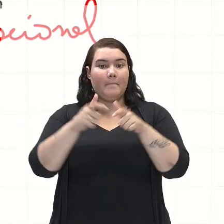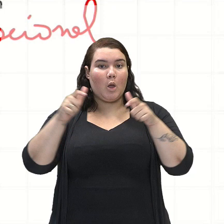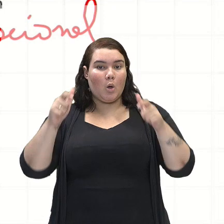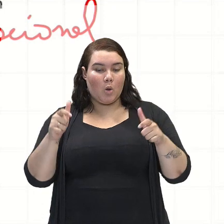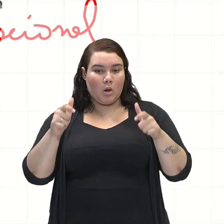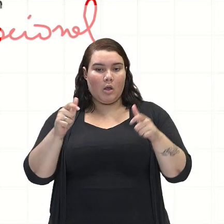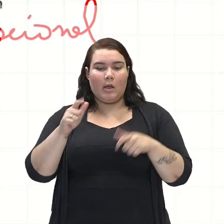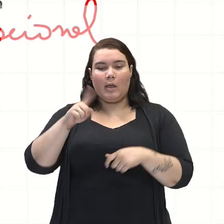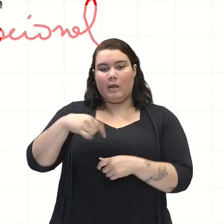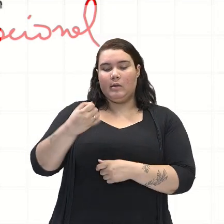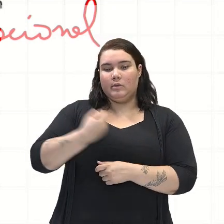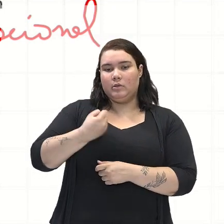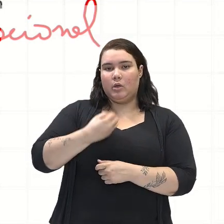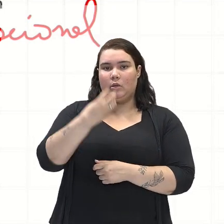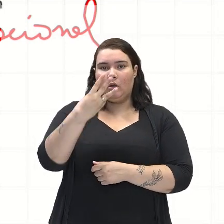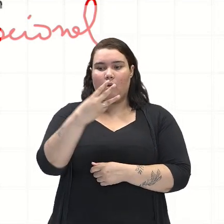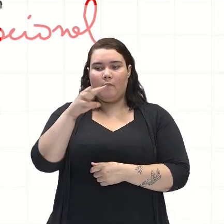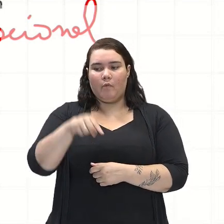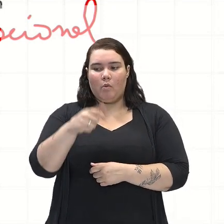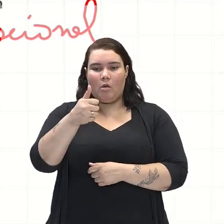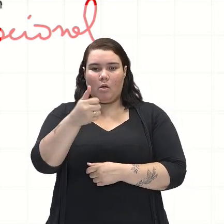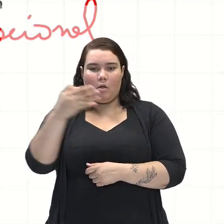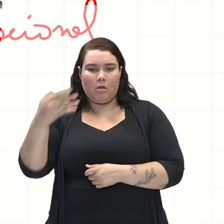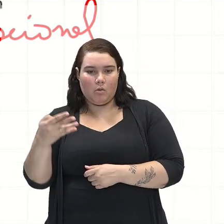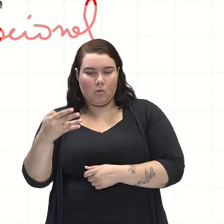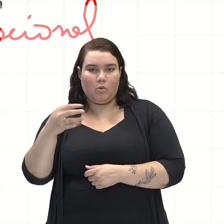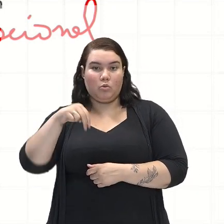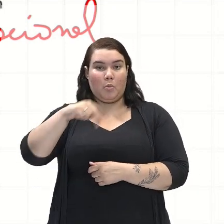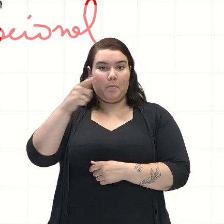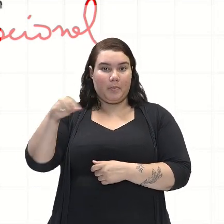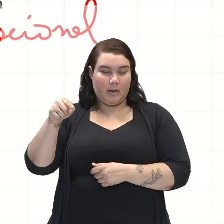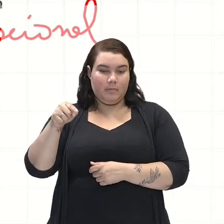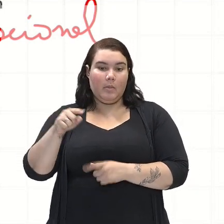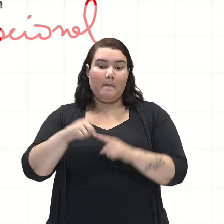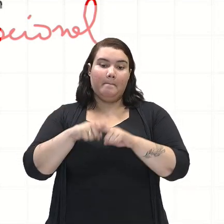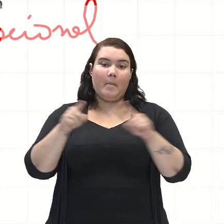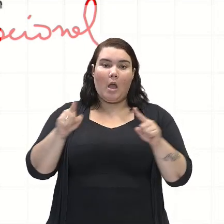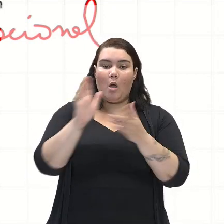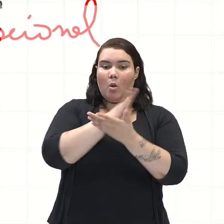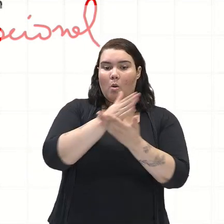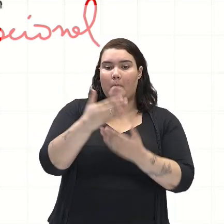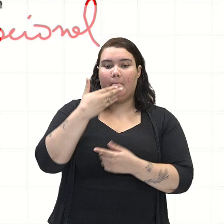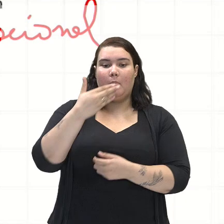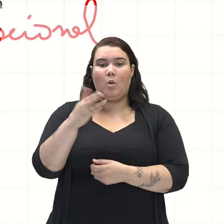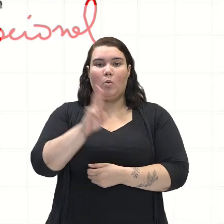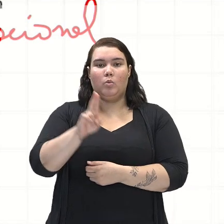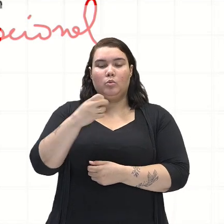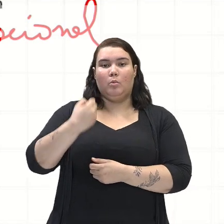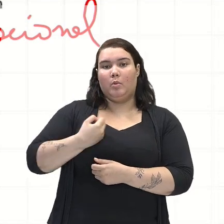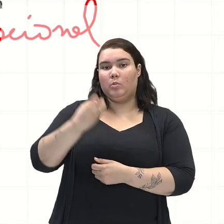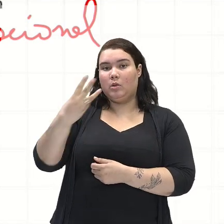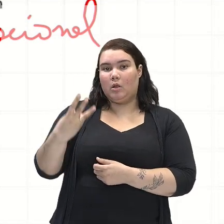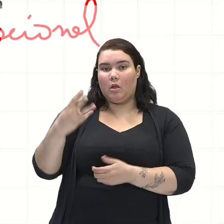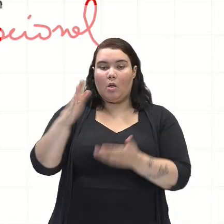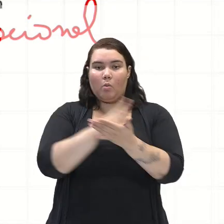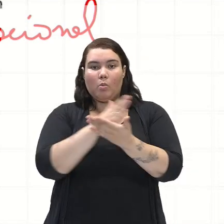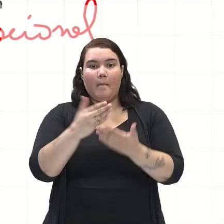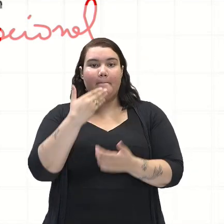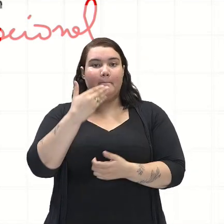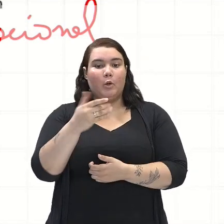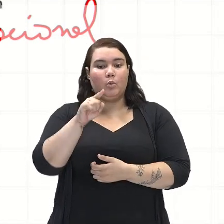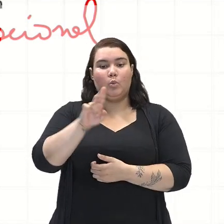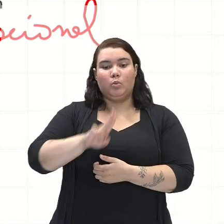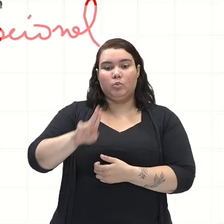ó, 3,14, mas tem problemas que pedem para você usar 3 e tem problemas que pedem